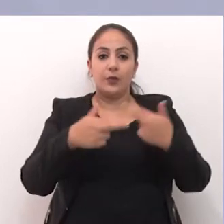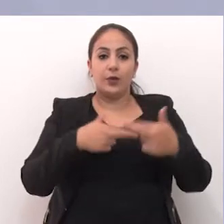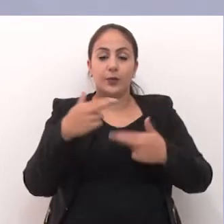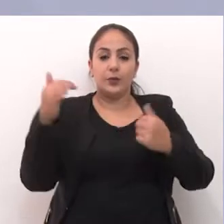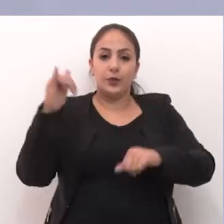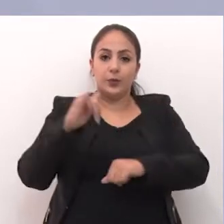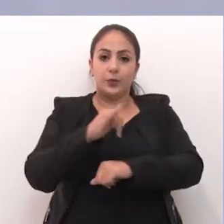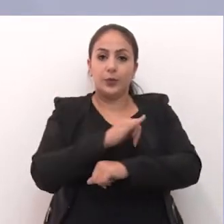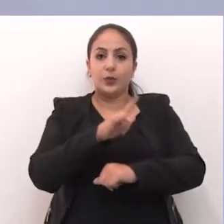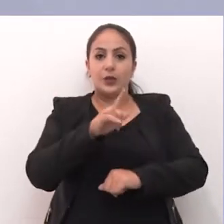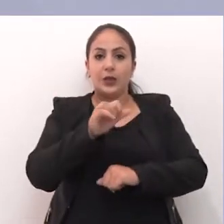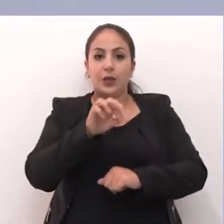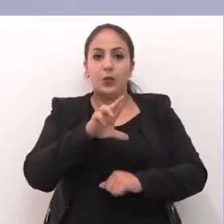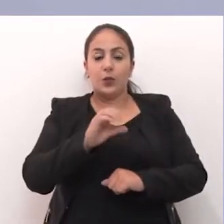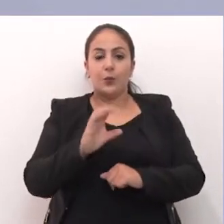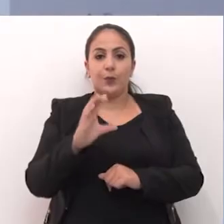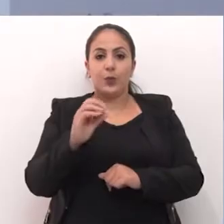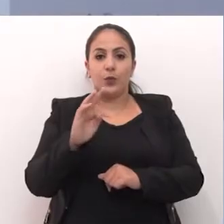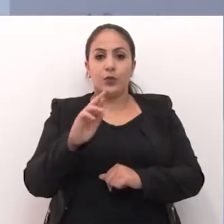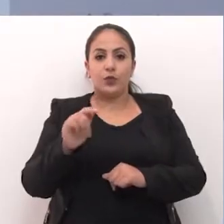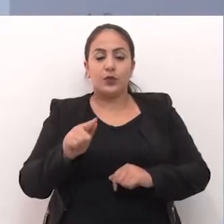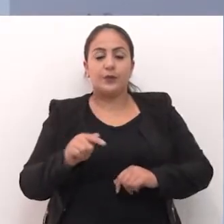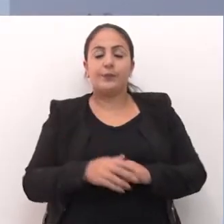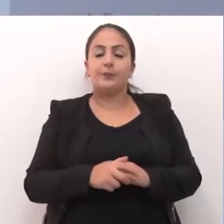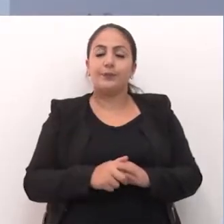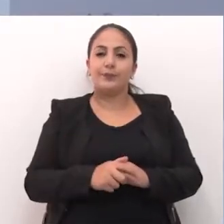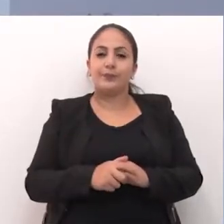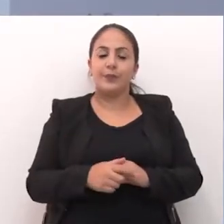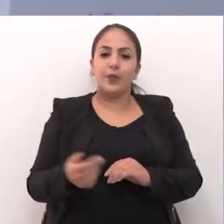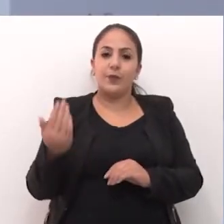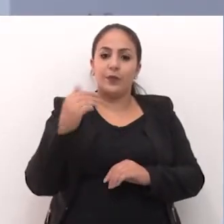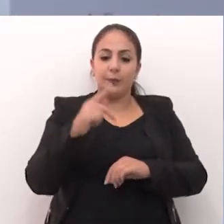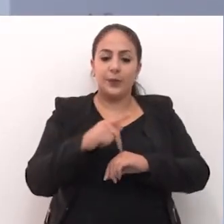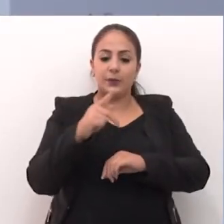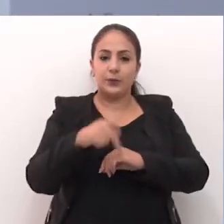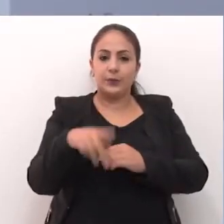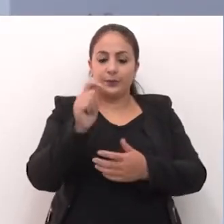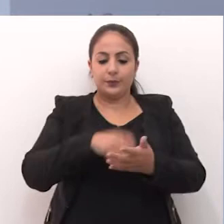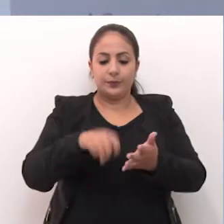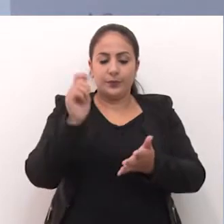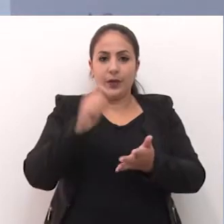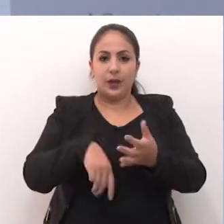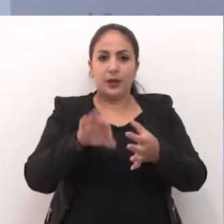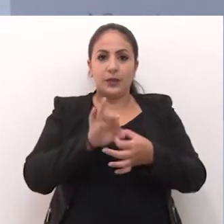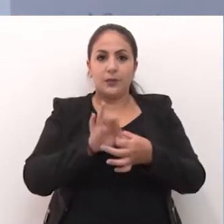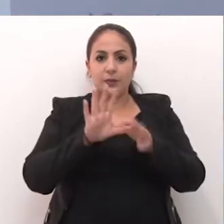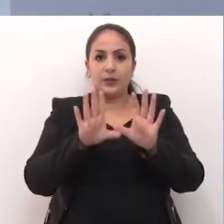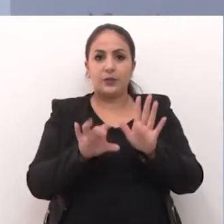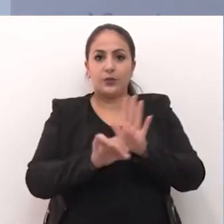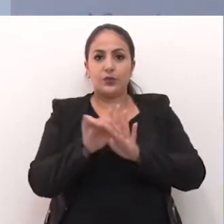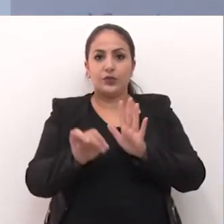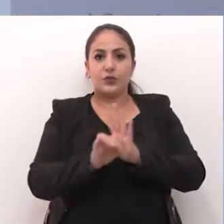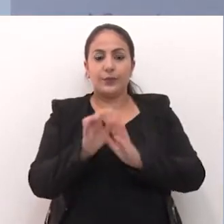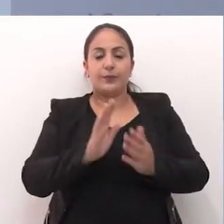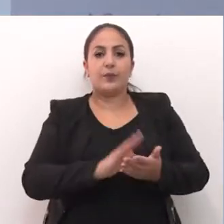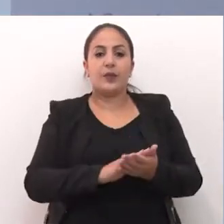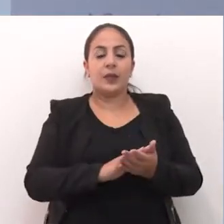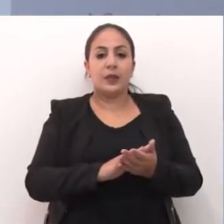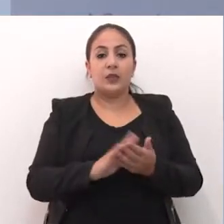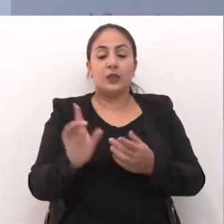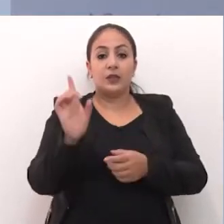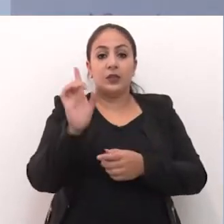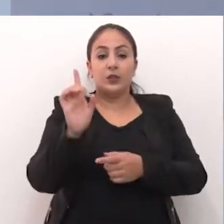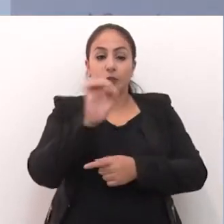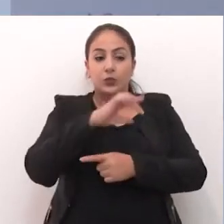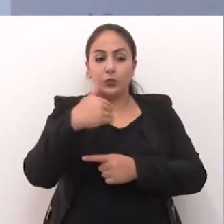reforma do aeroporto Lauro Cortes. Vem a Passo Fundo para ser assinada a liberação da licitação. A partir daí,